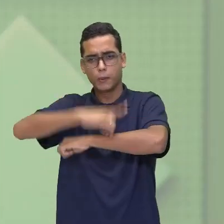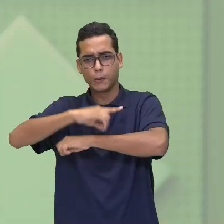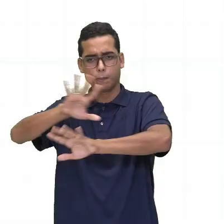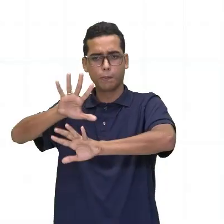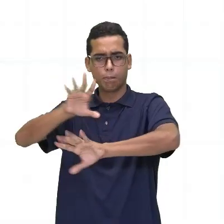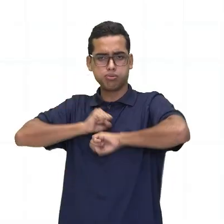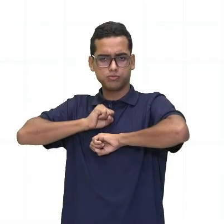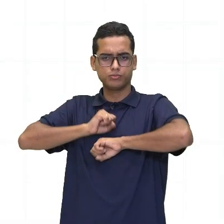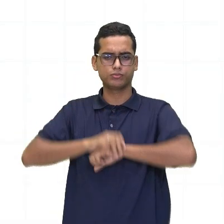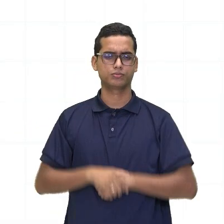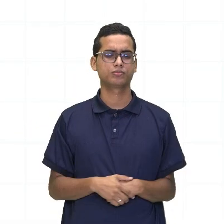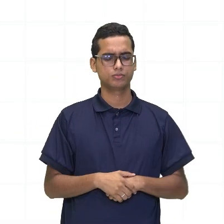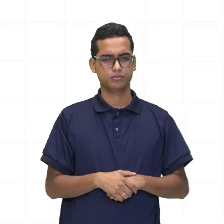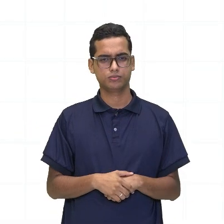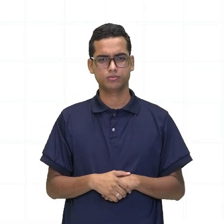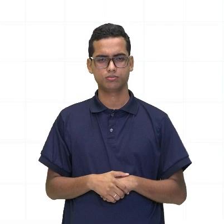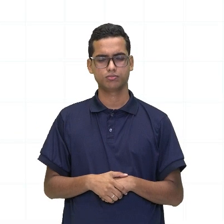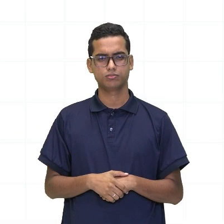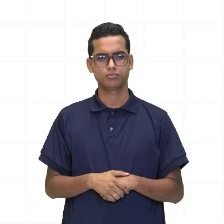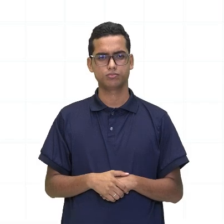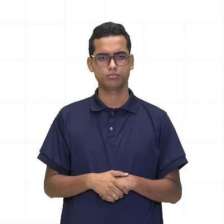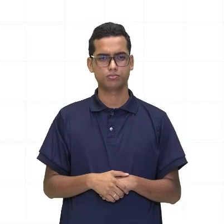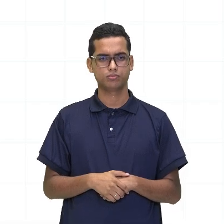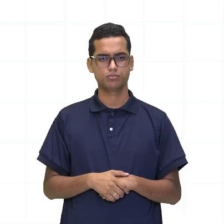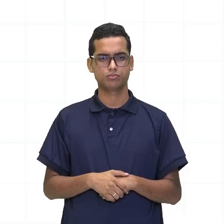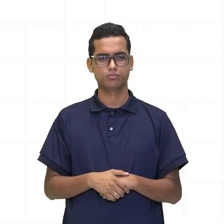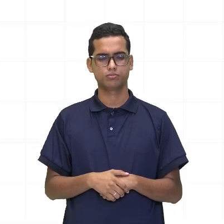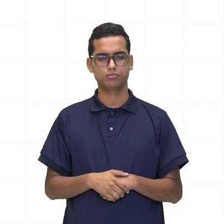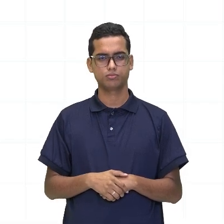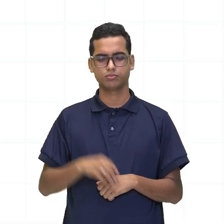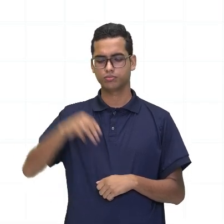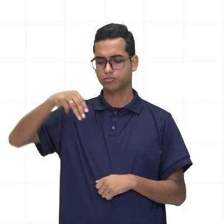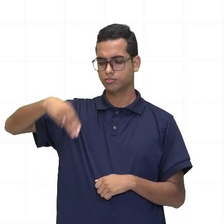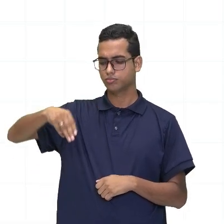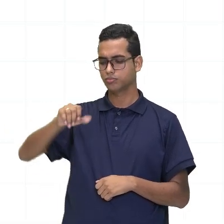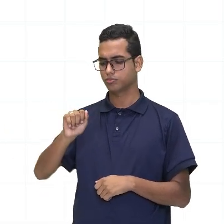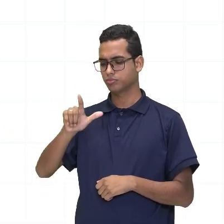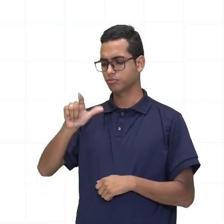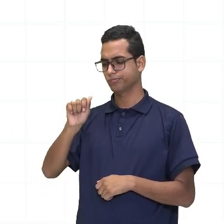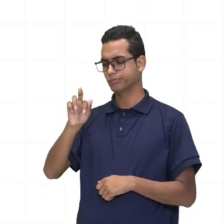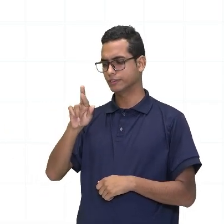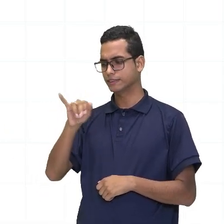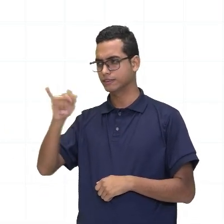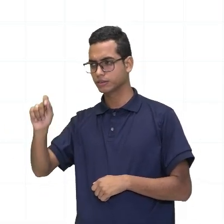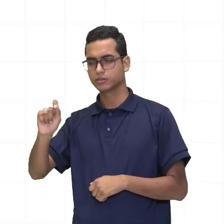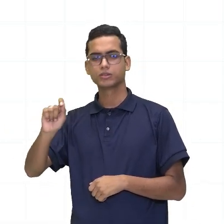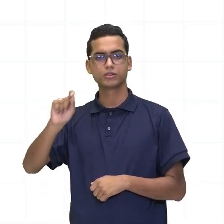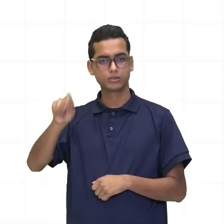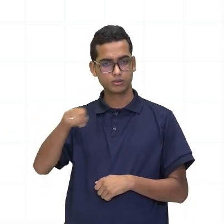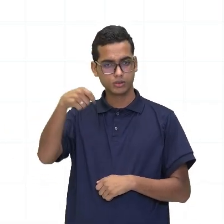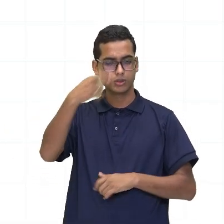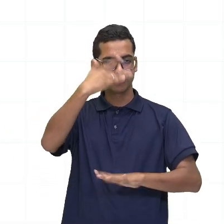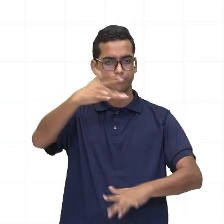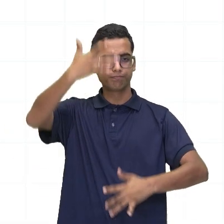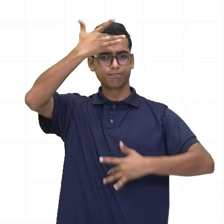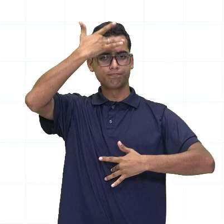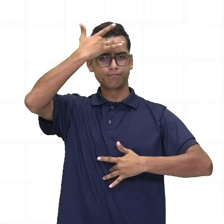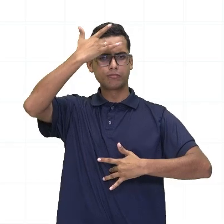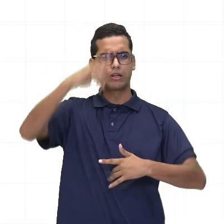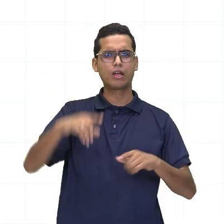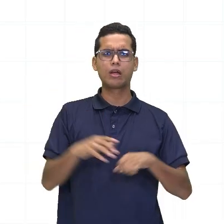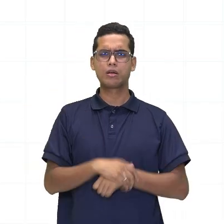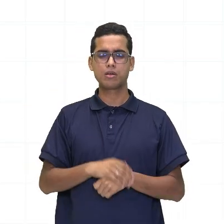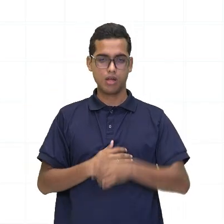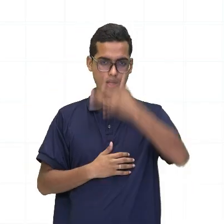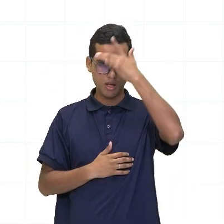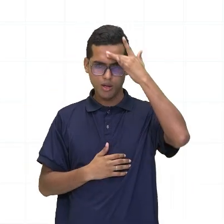continuar, a malária aí causa mais de 600 mil mortes por ano em todo o mundo, a